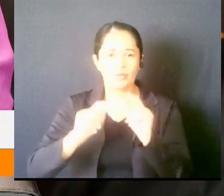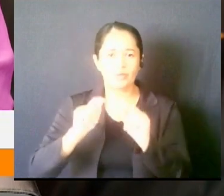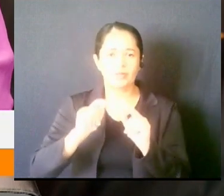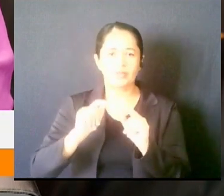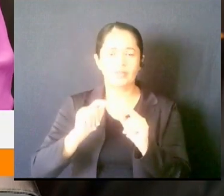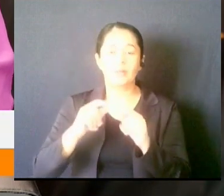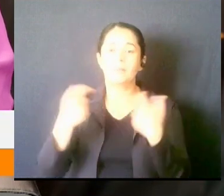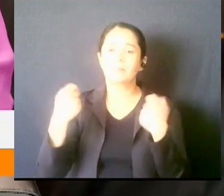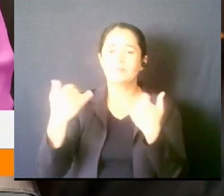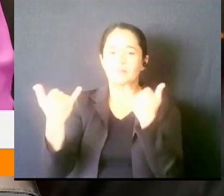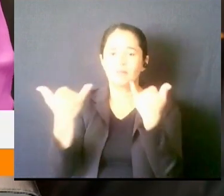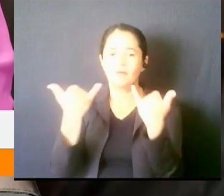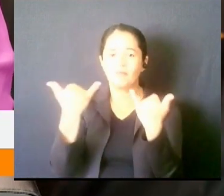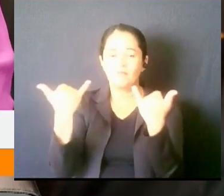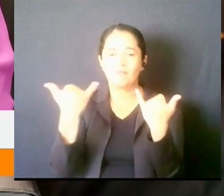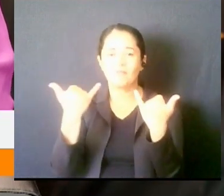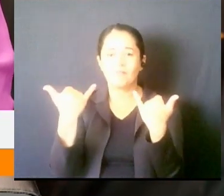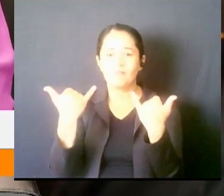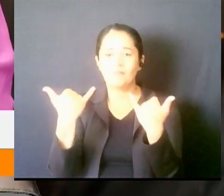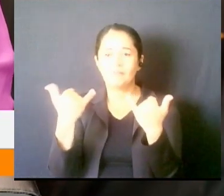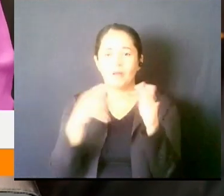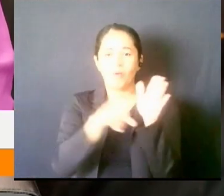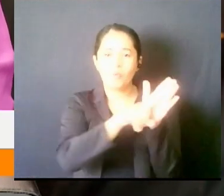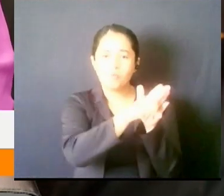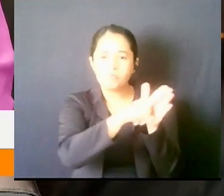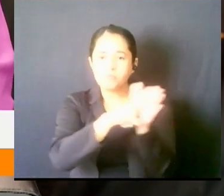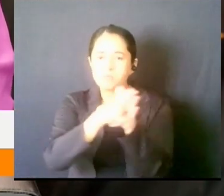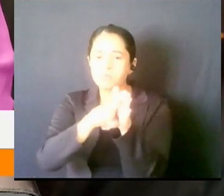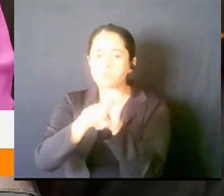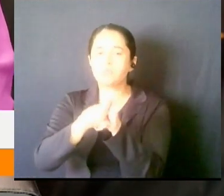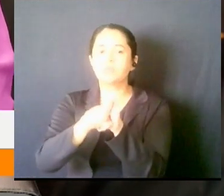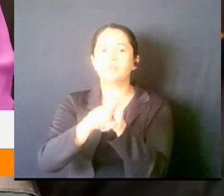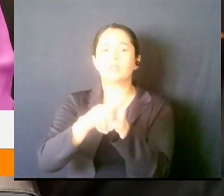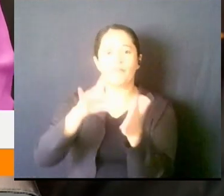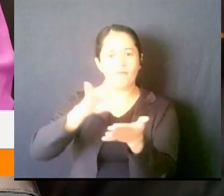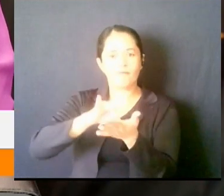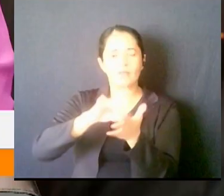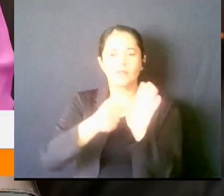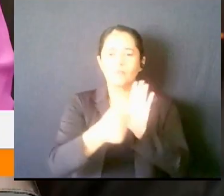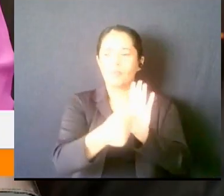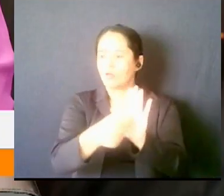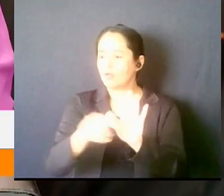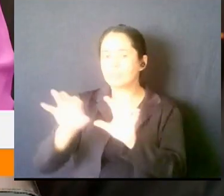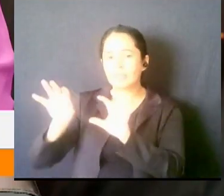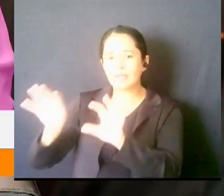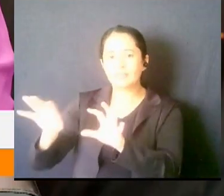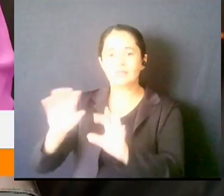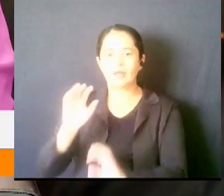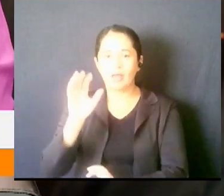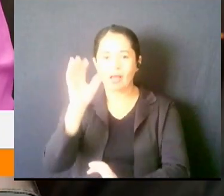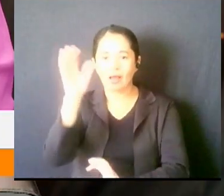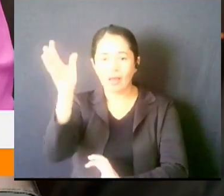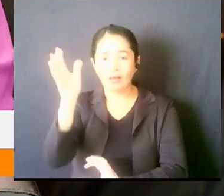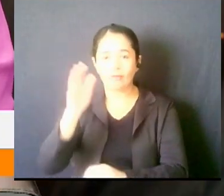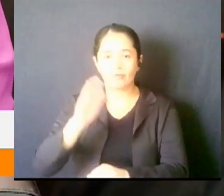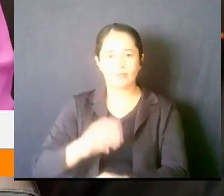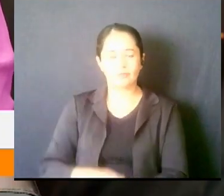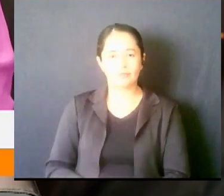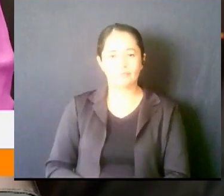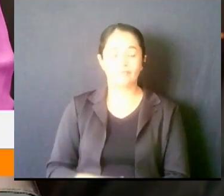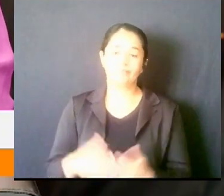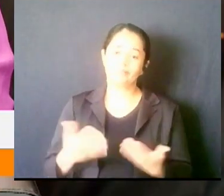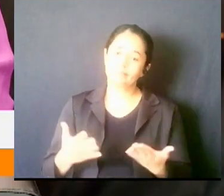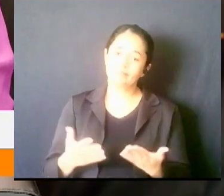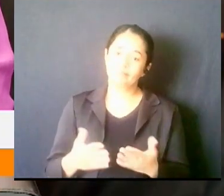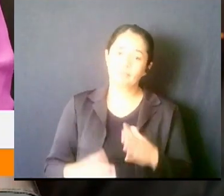informações, né, de pesquisas que realmente isso acontece, né, doutora? Então, O adolescente, que nem eu falei, o corpo está